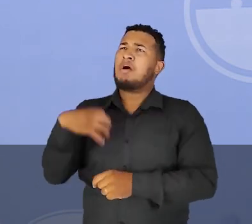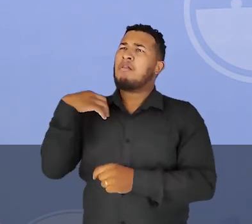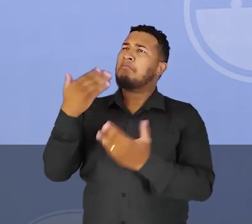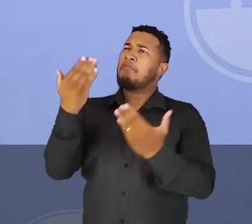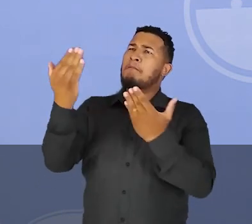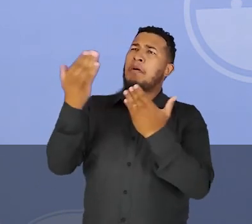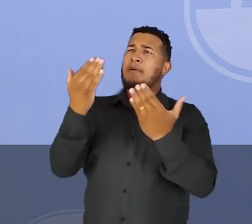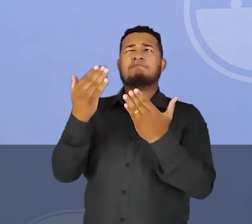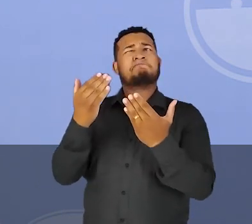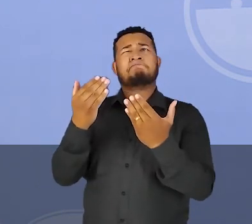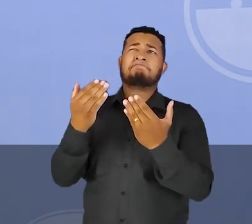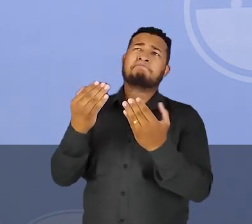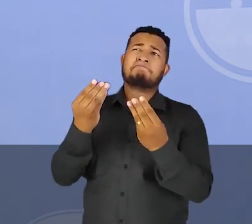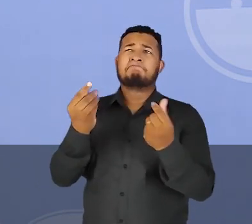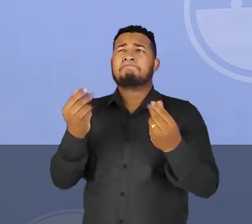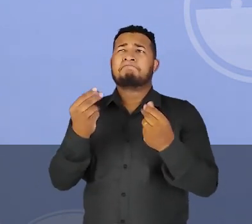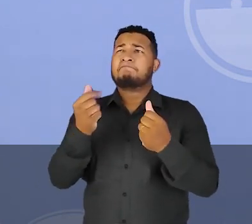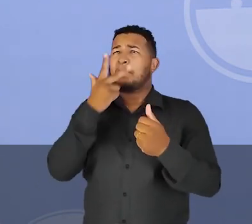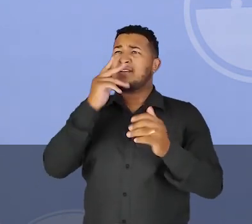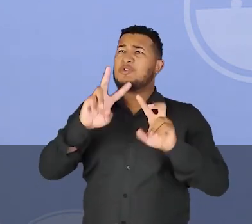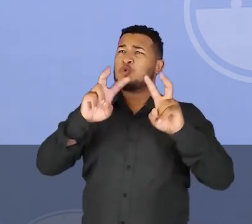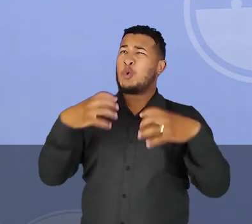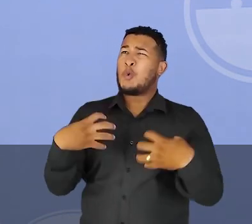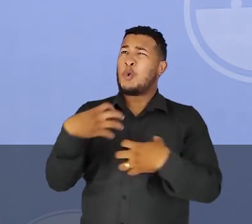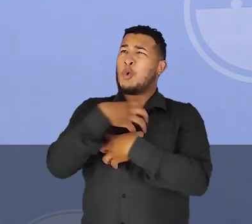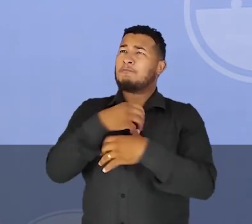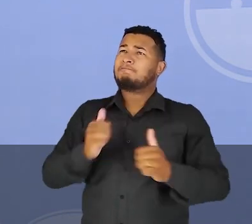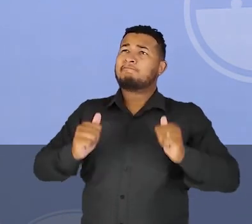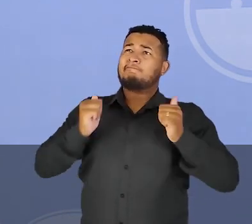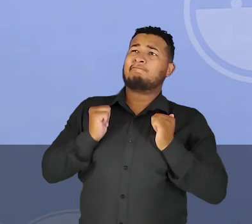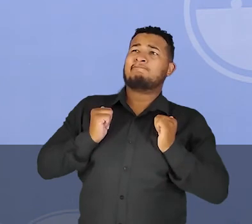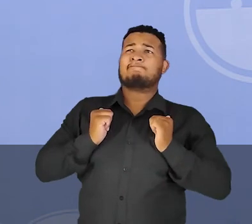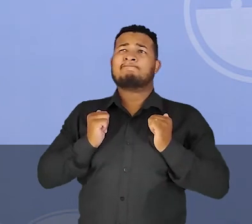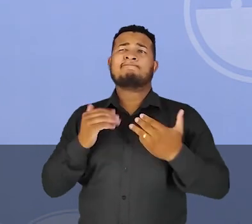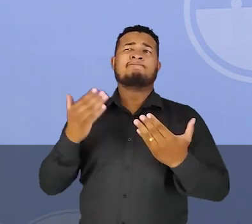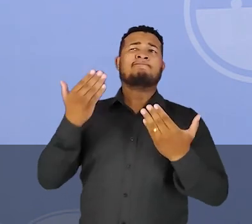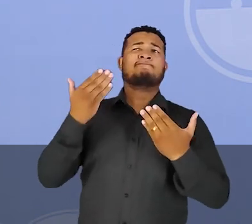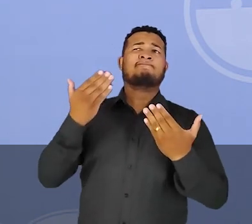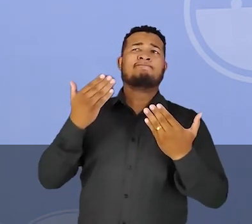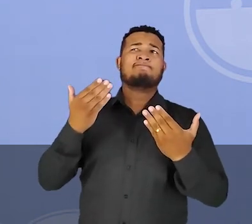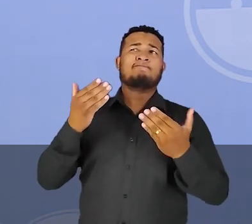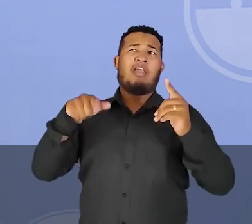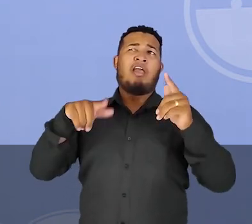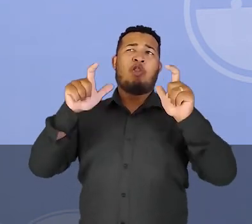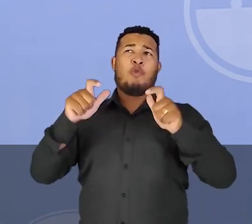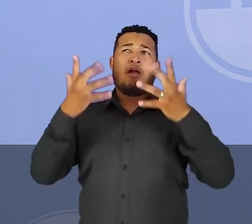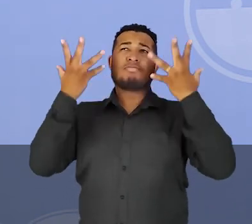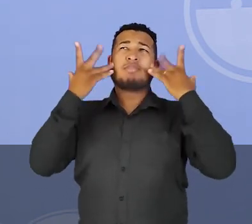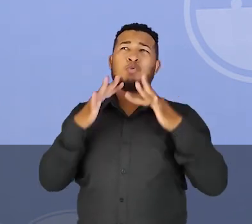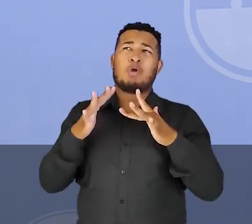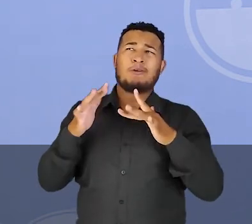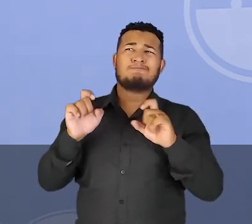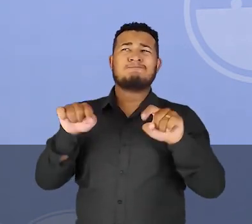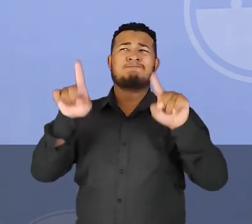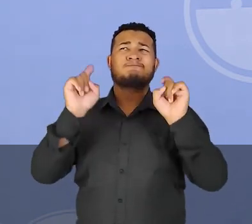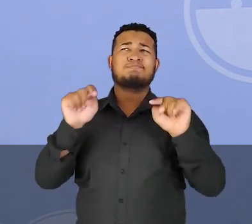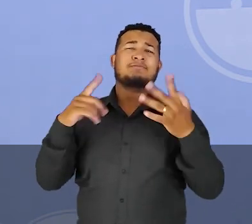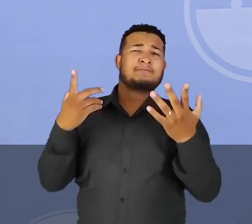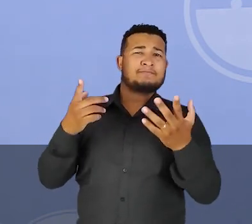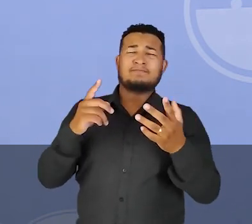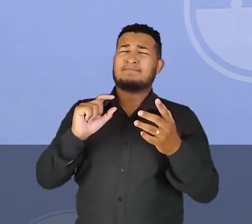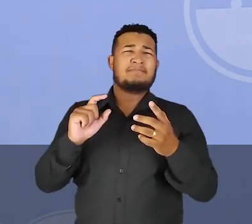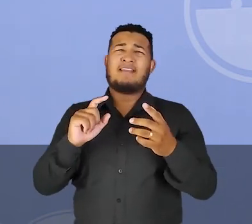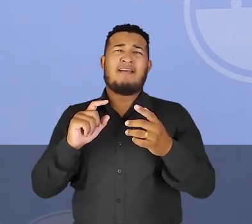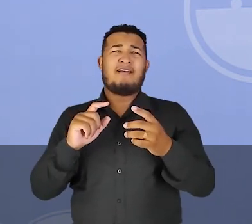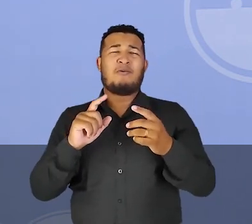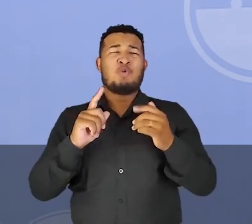justamente esse estado de repouso que estava condicionado a um lugar natural e disse que o